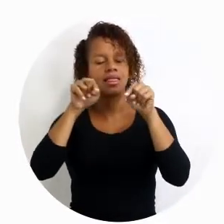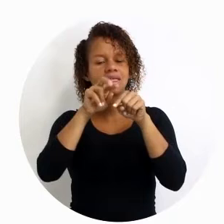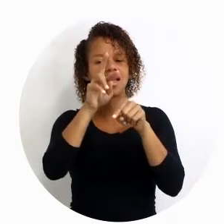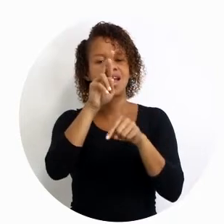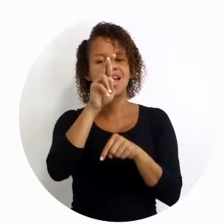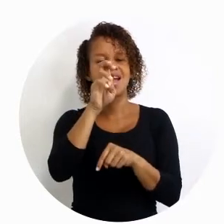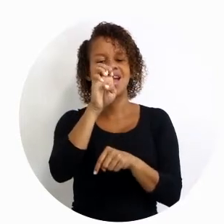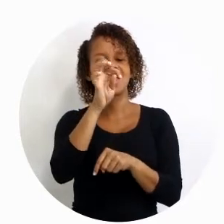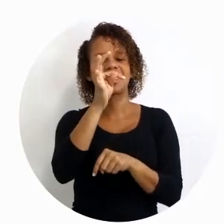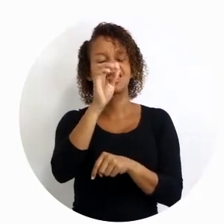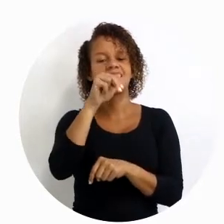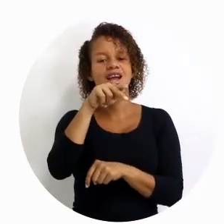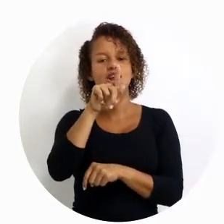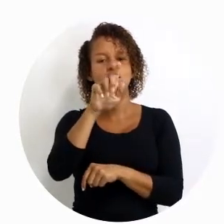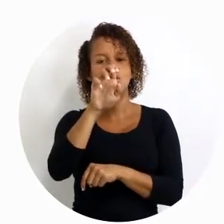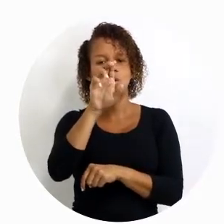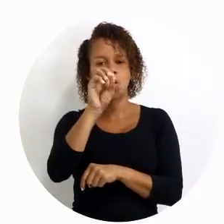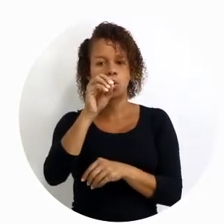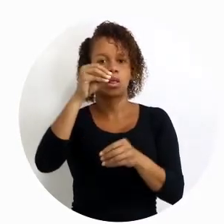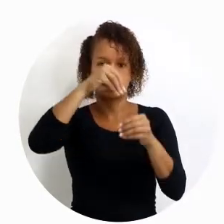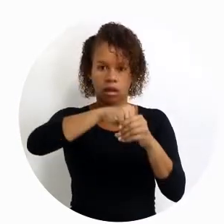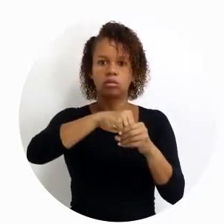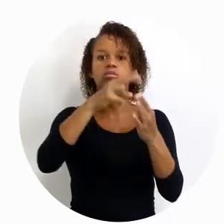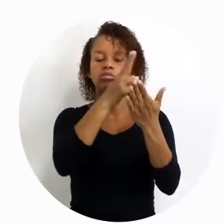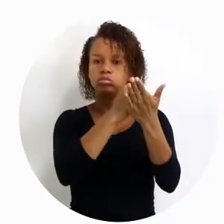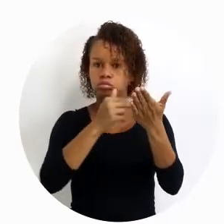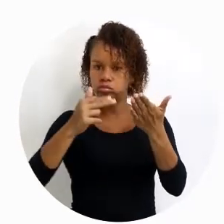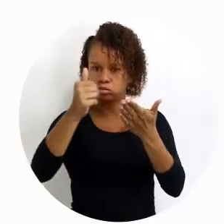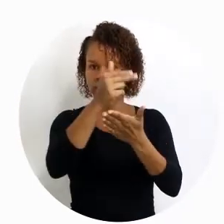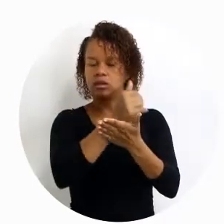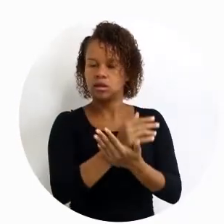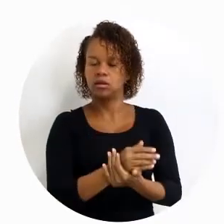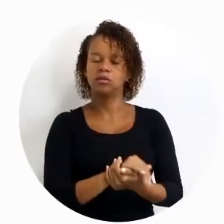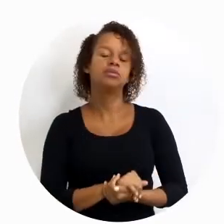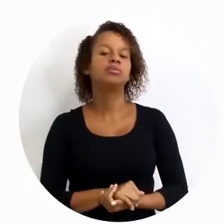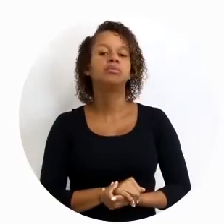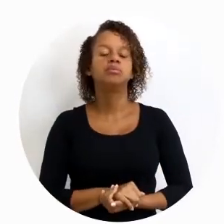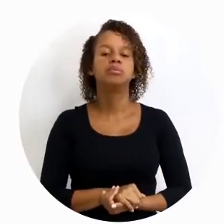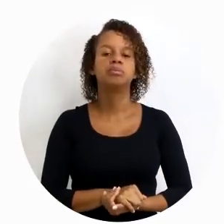retângulo, também dentro do menu de desenho,